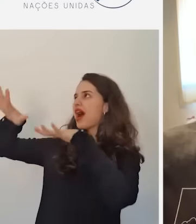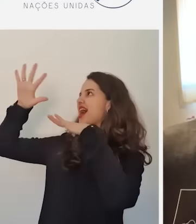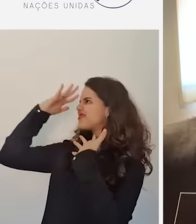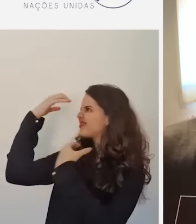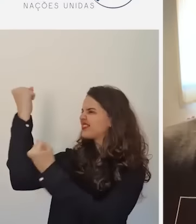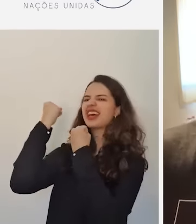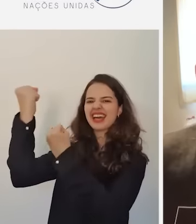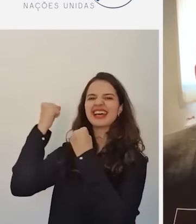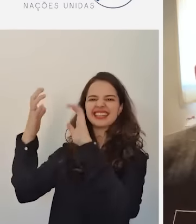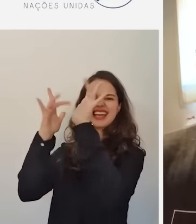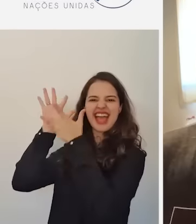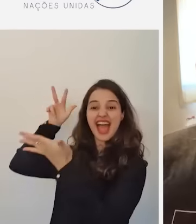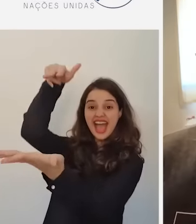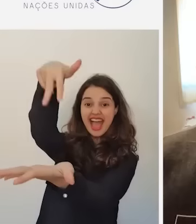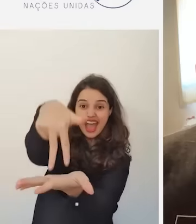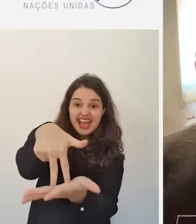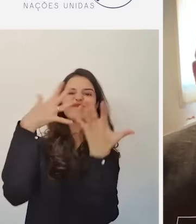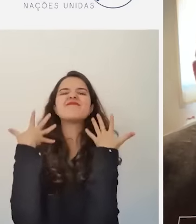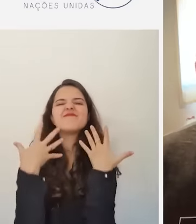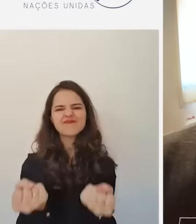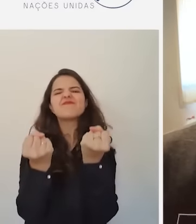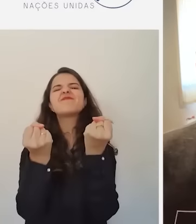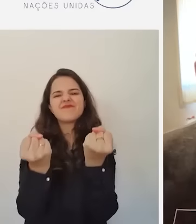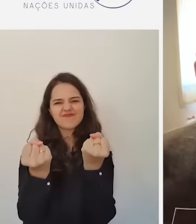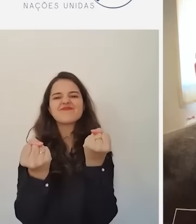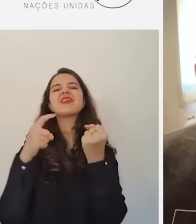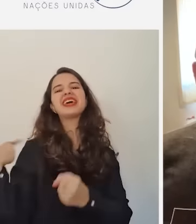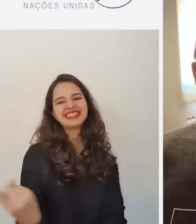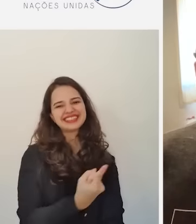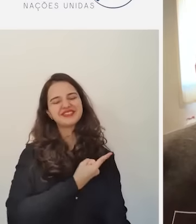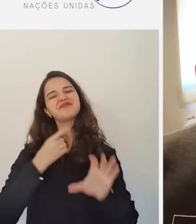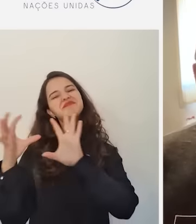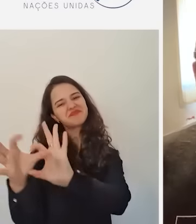o enviou es que serou